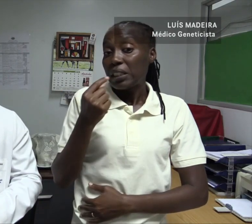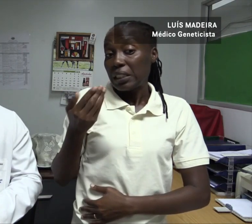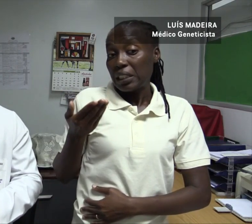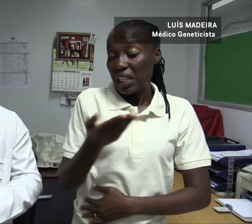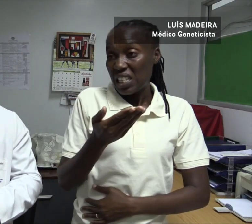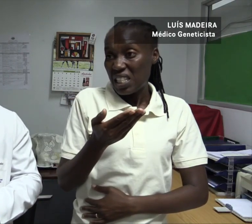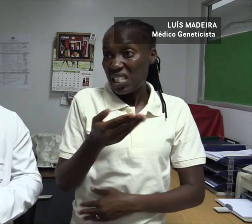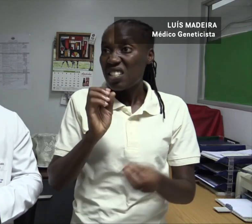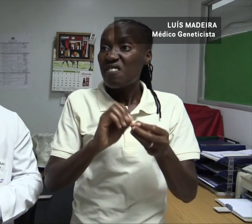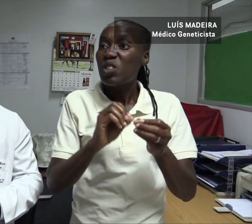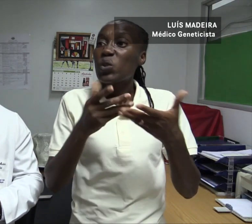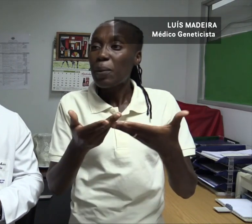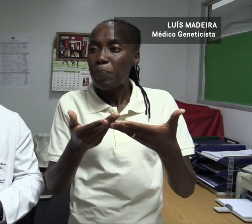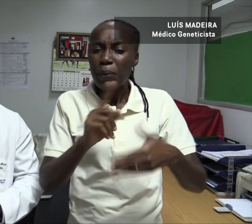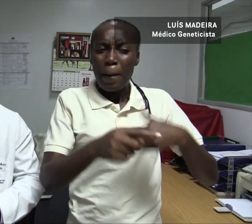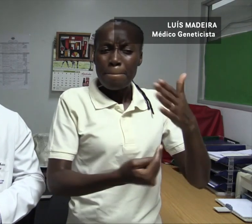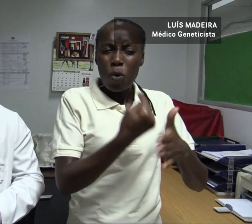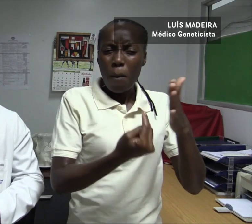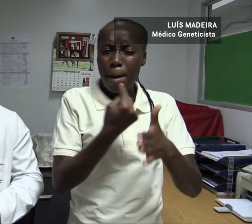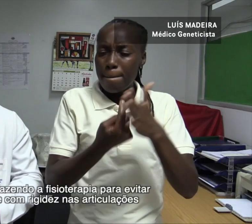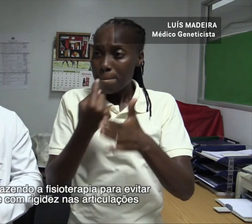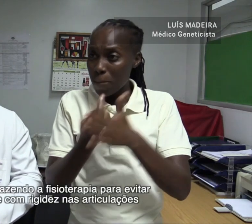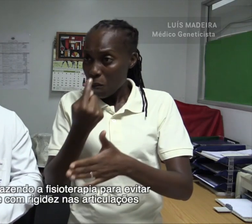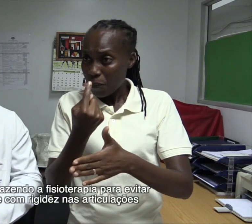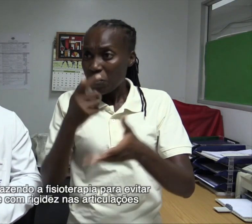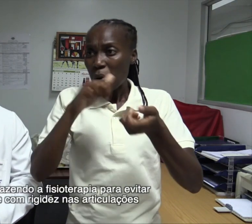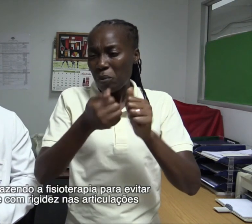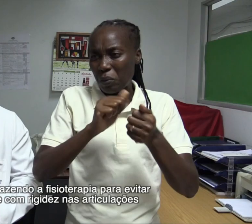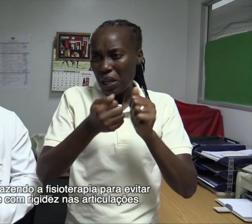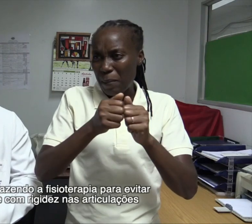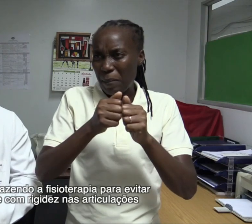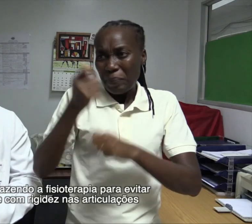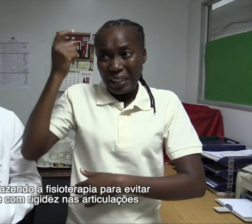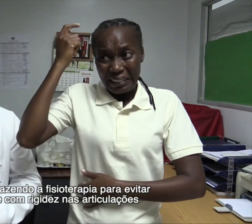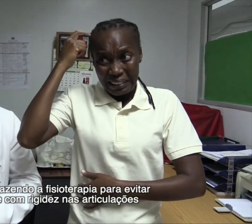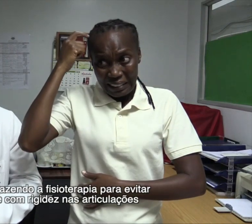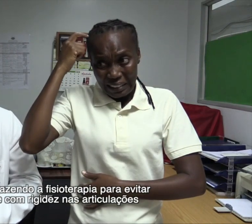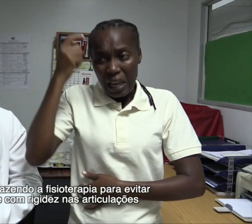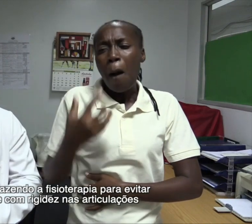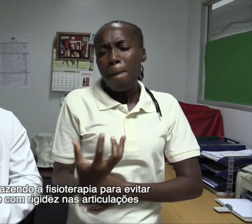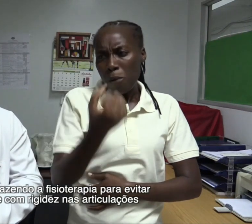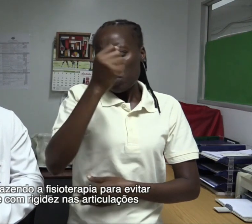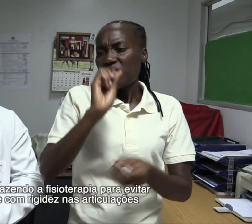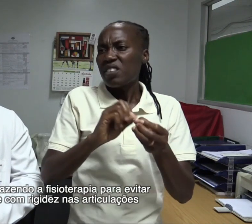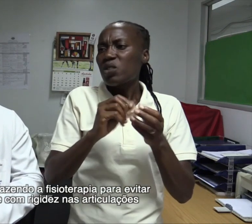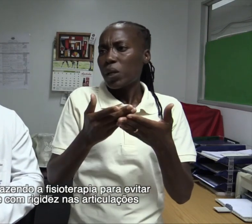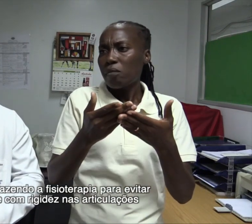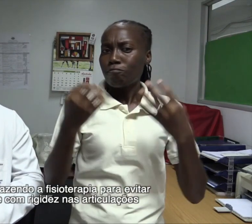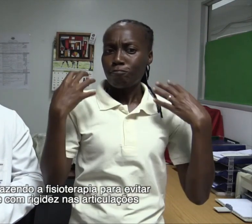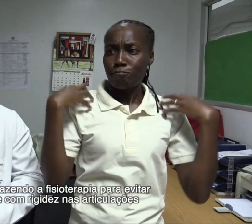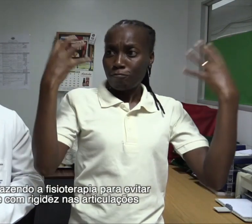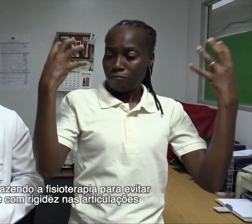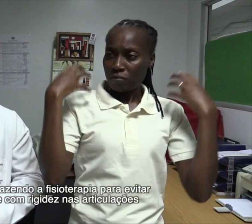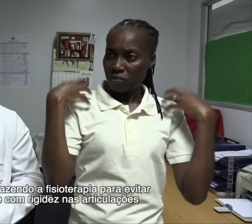casos é, por causa da paralisia cerebral, pelo menos, ir fazendo a fisioterapia para